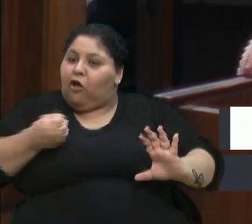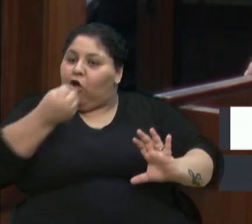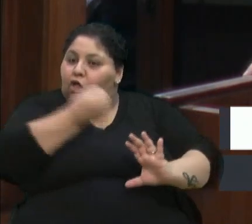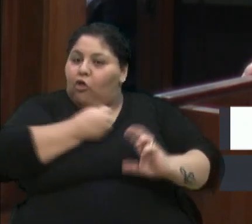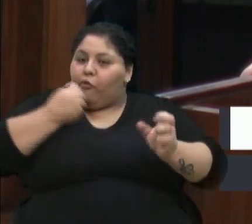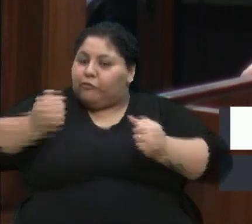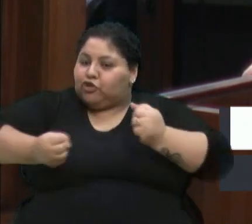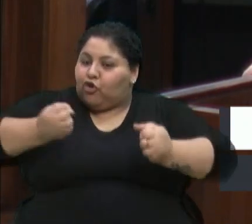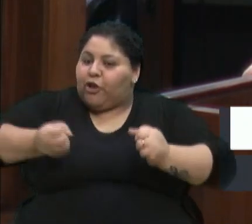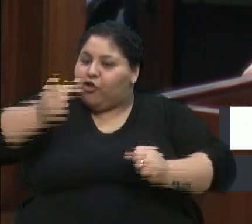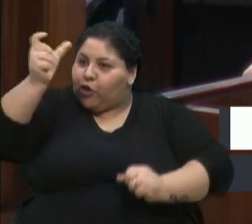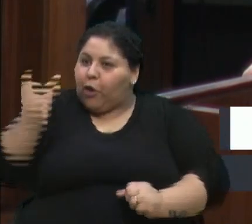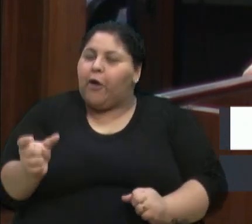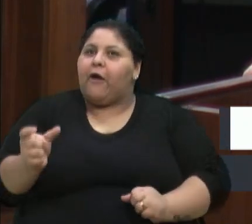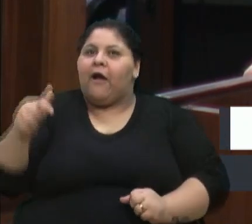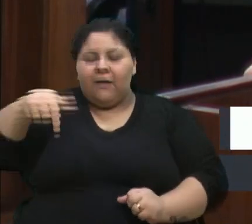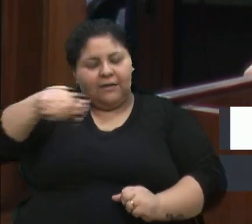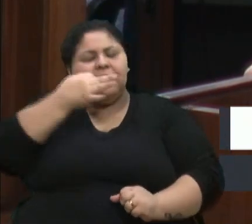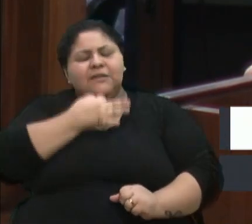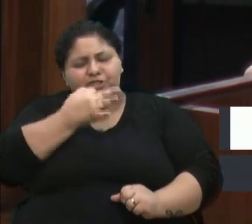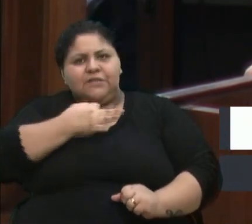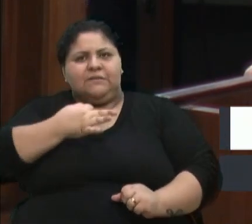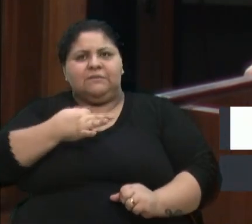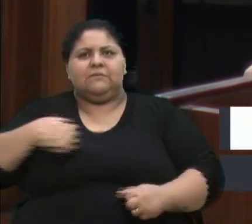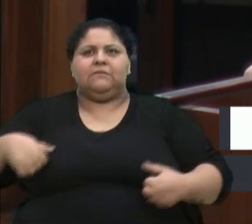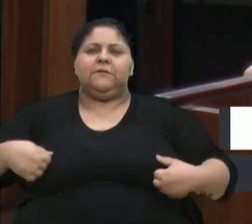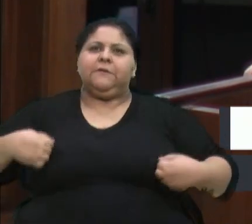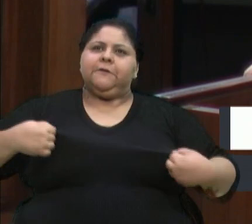que nós temos em Caxias do Sul.